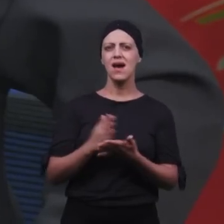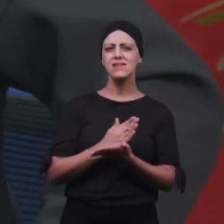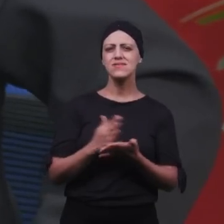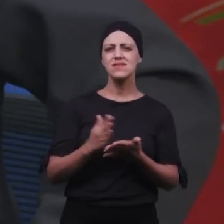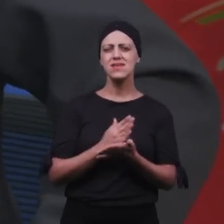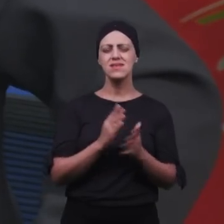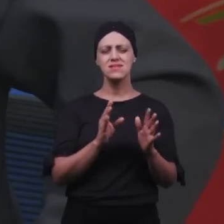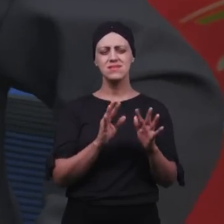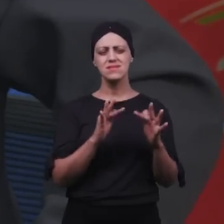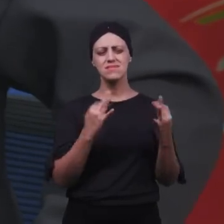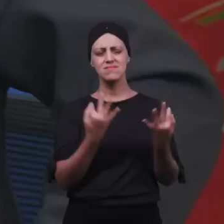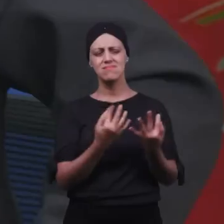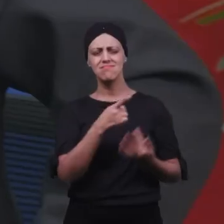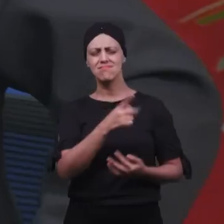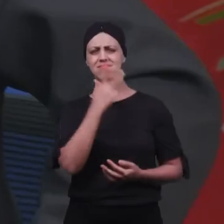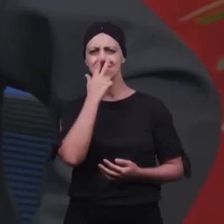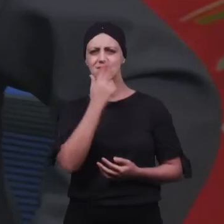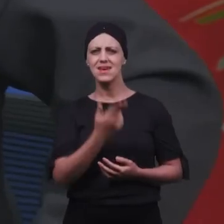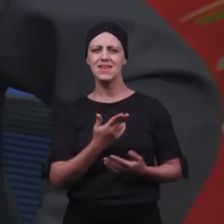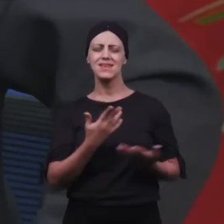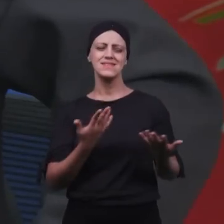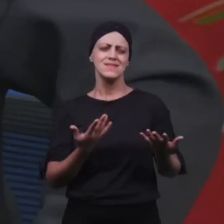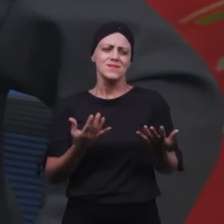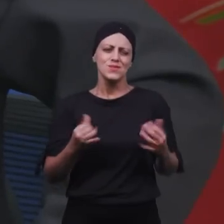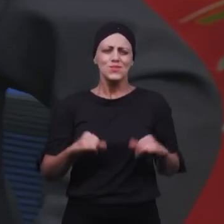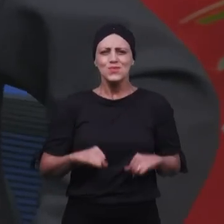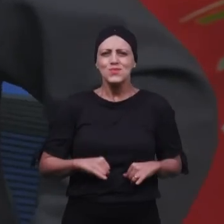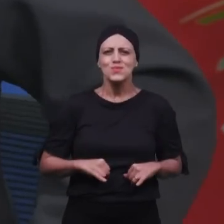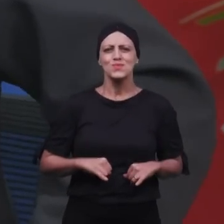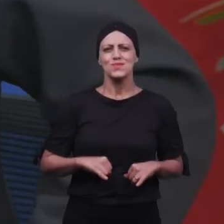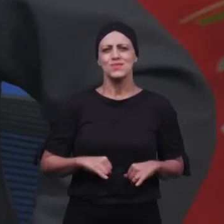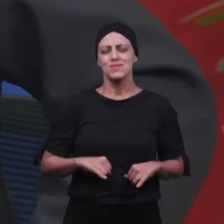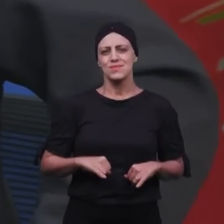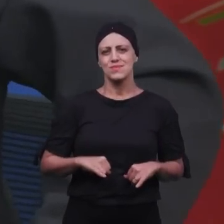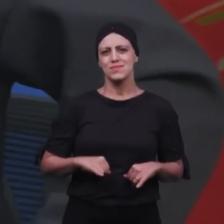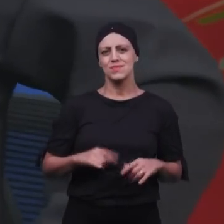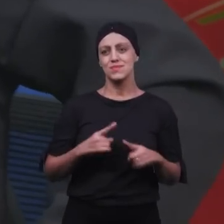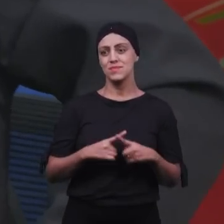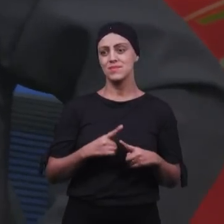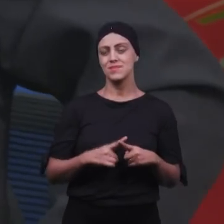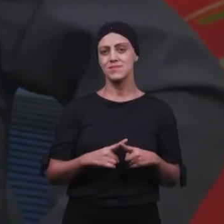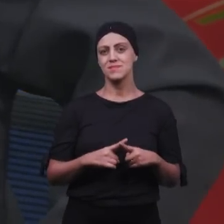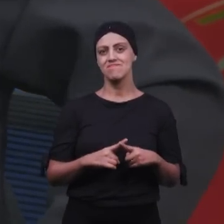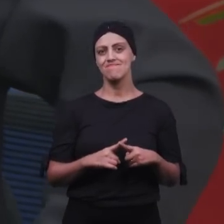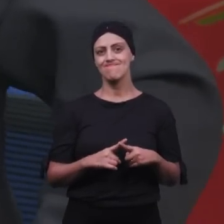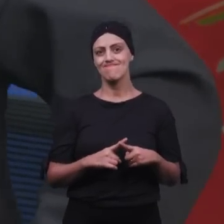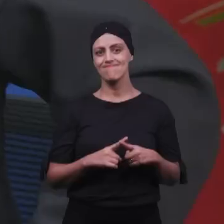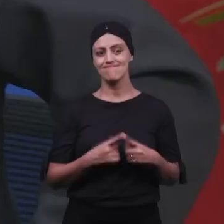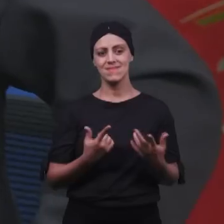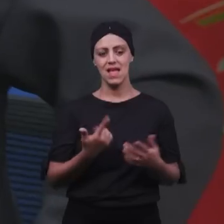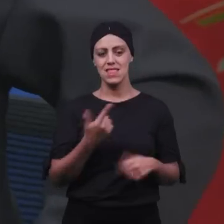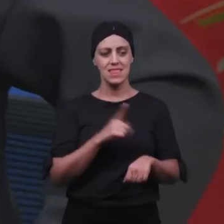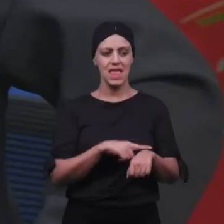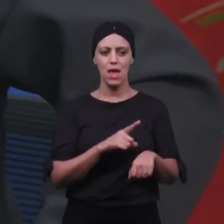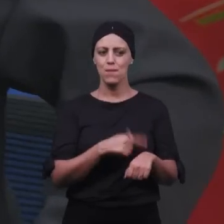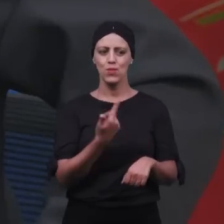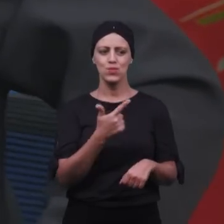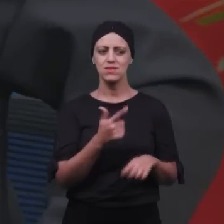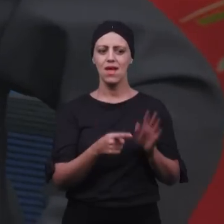família sofre, né, porque às vezes a gente não tem todo o tempo que a família de